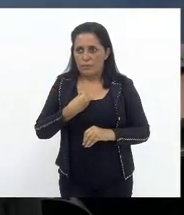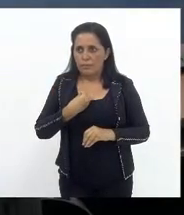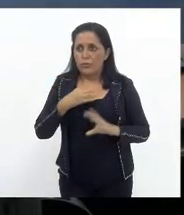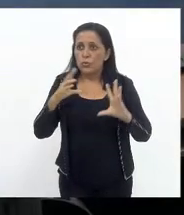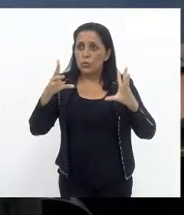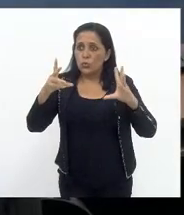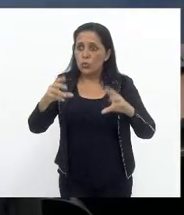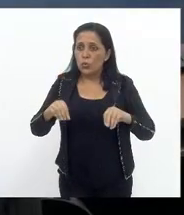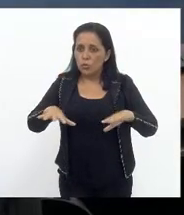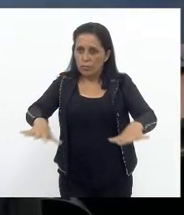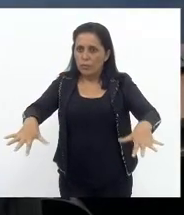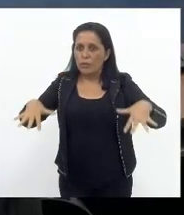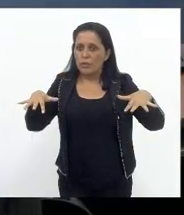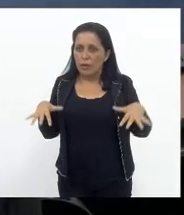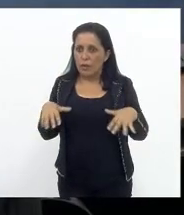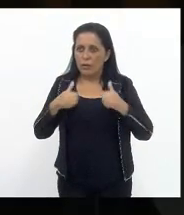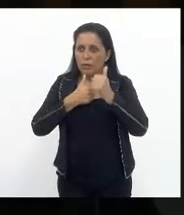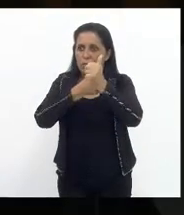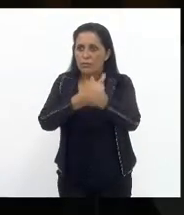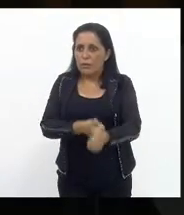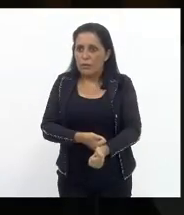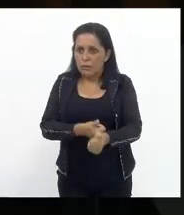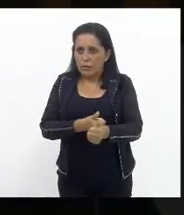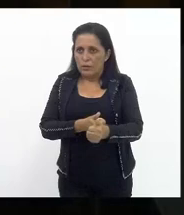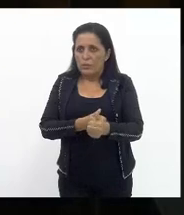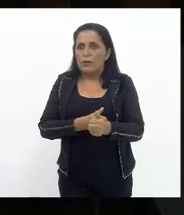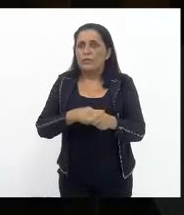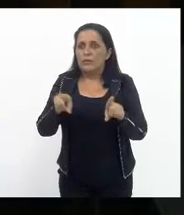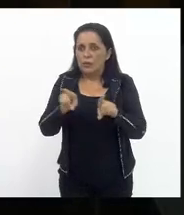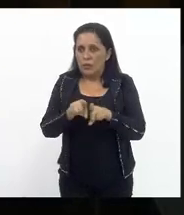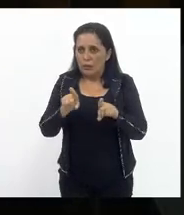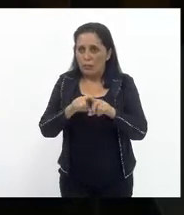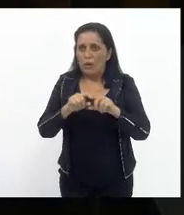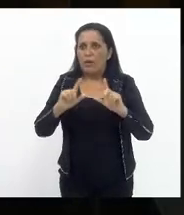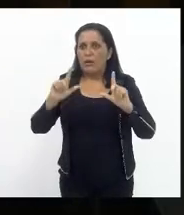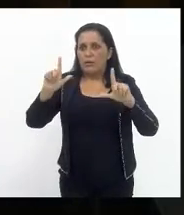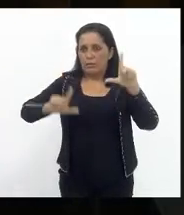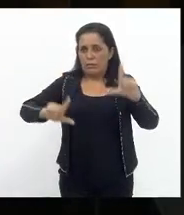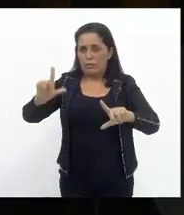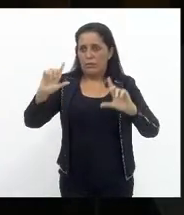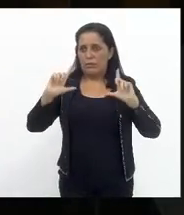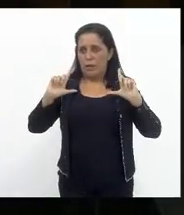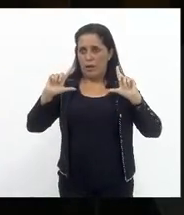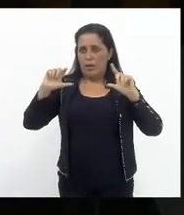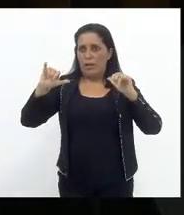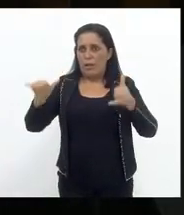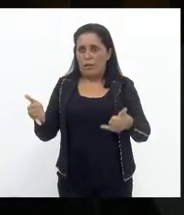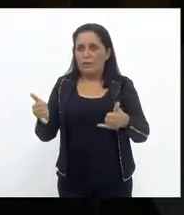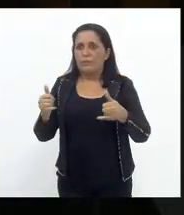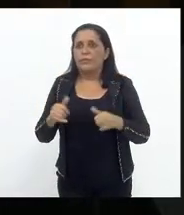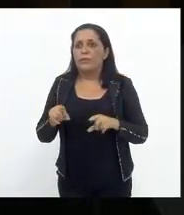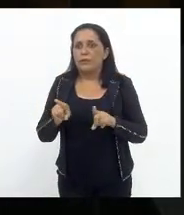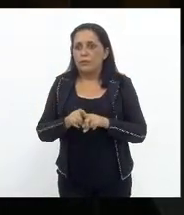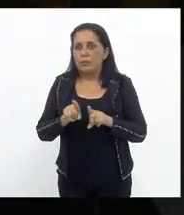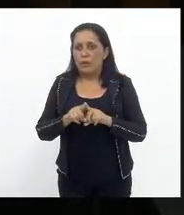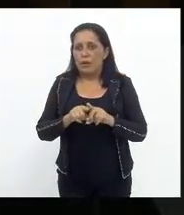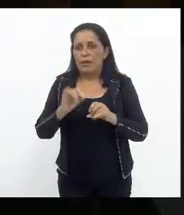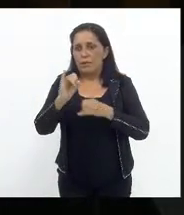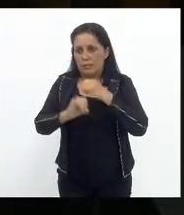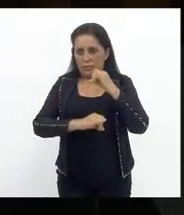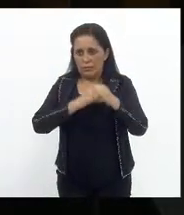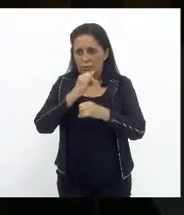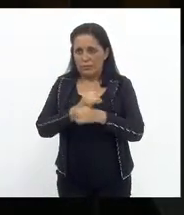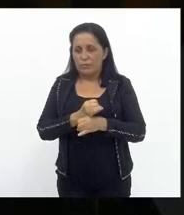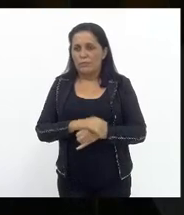estão aqui no plenário, que nos acompanham através da TV Alerge e também acompanham através das nossas redes